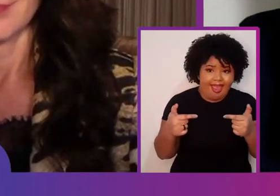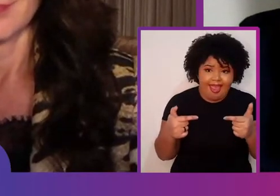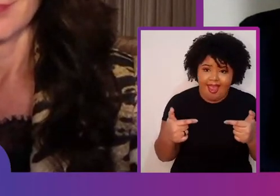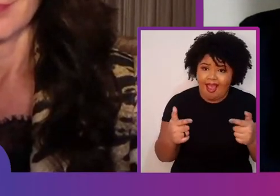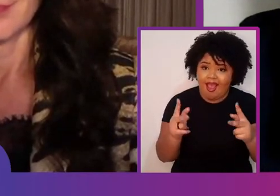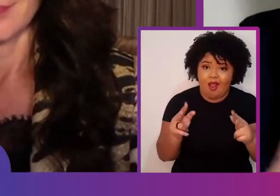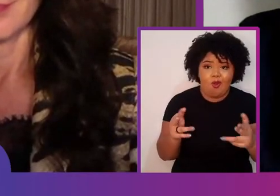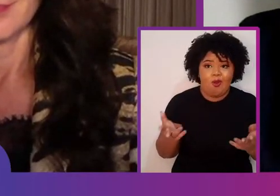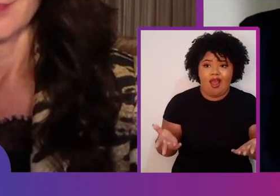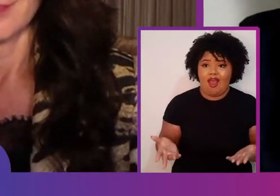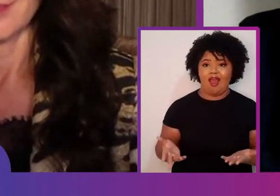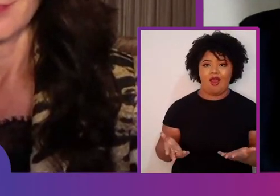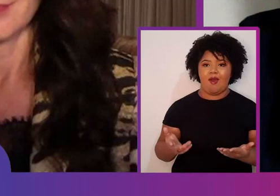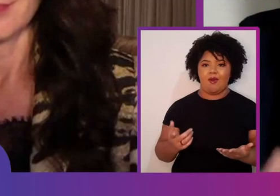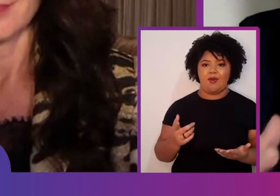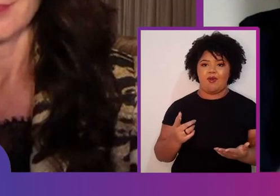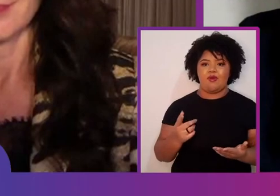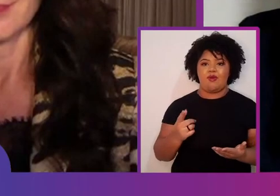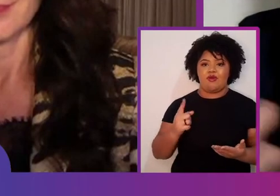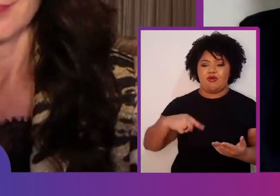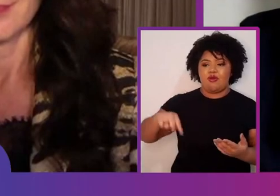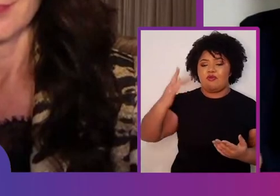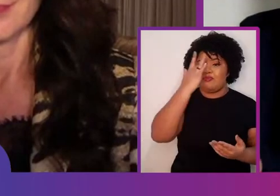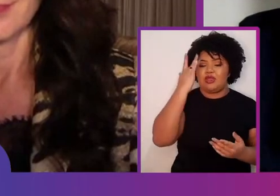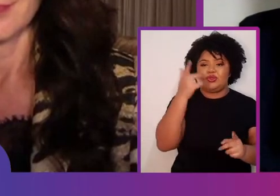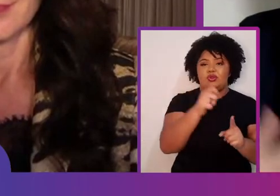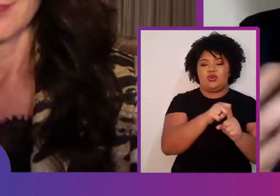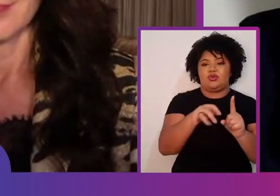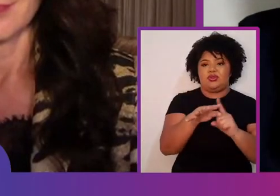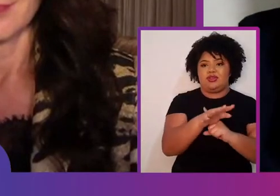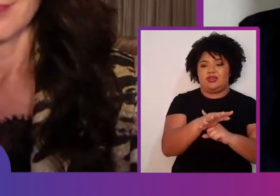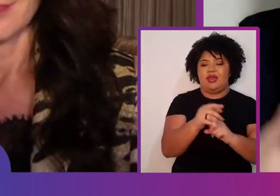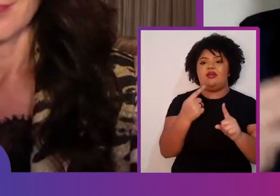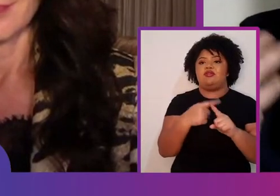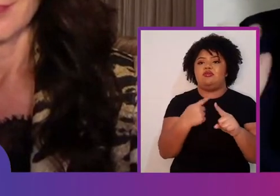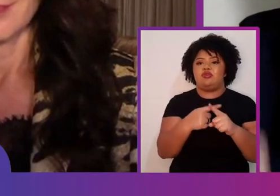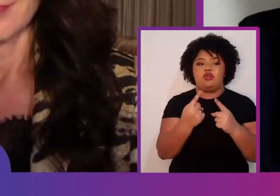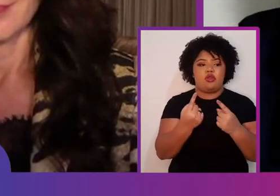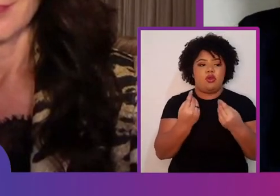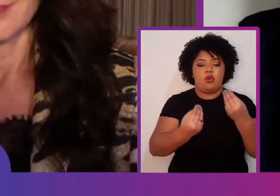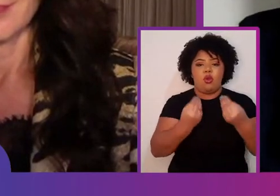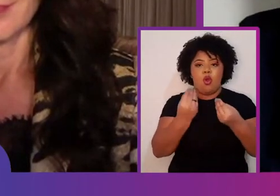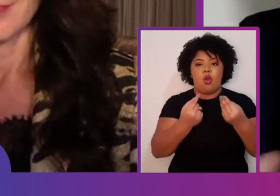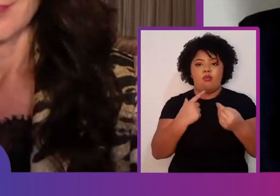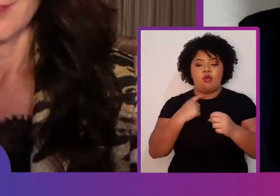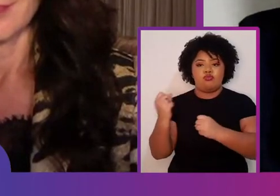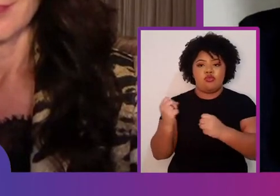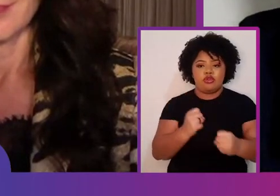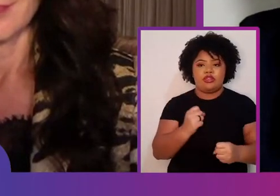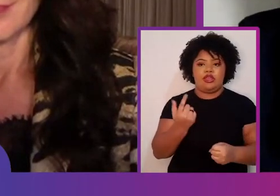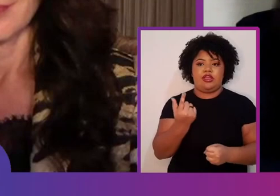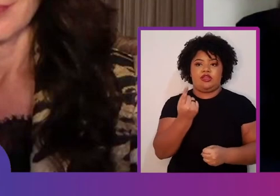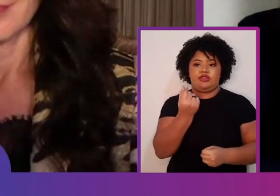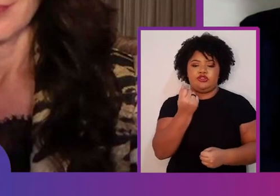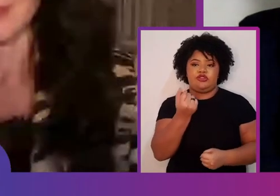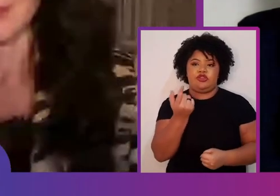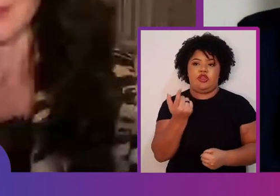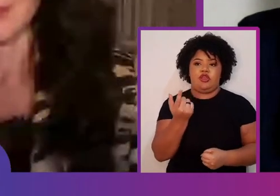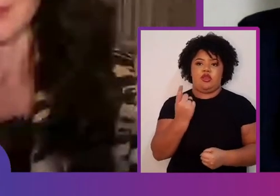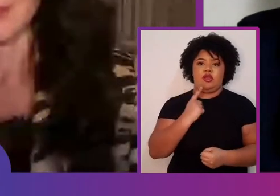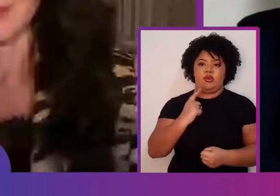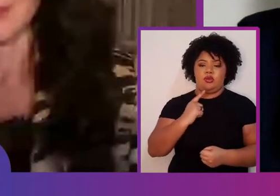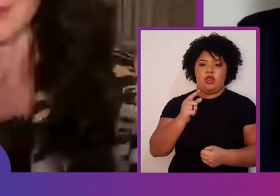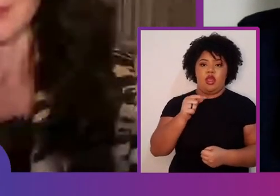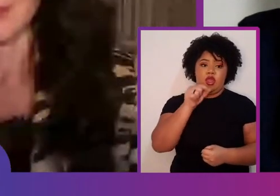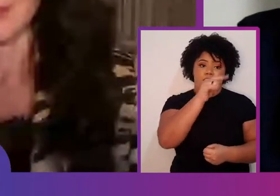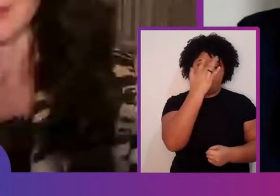armas, né? Uma guerra civil que se estabelece pelo confronto do poder, do dinheiro, do poder, do recurso que um grupo tem e que o